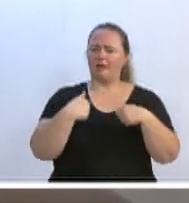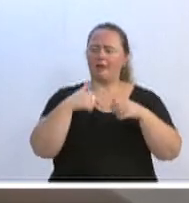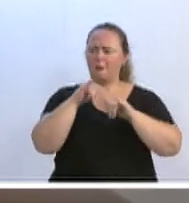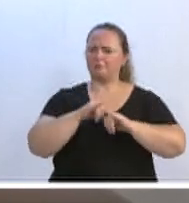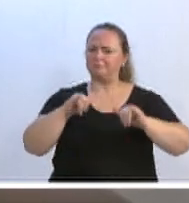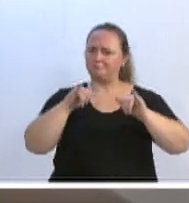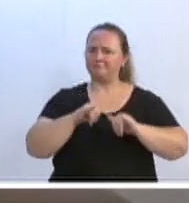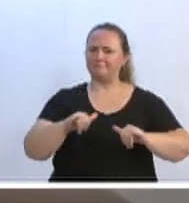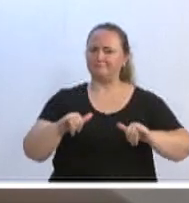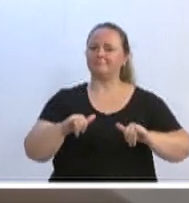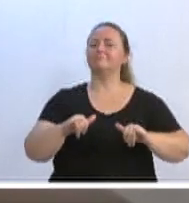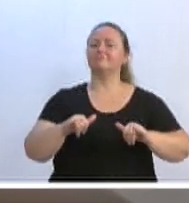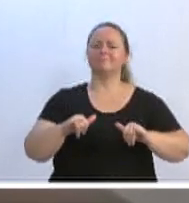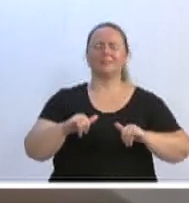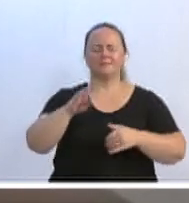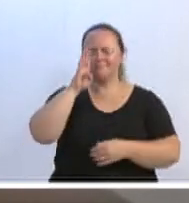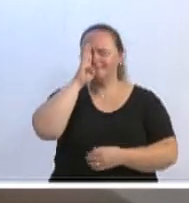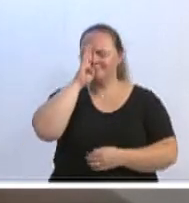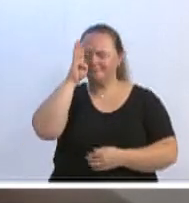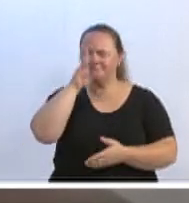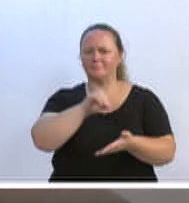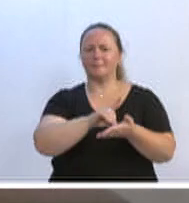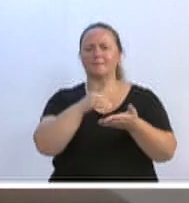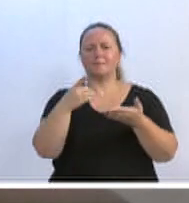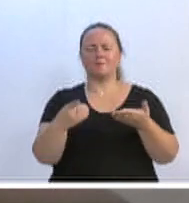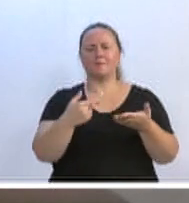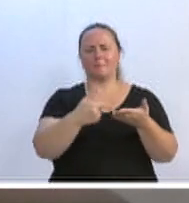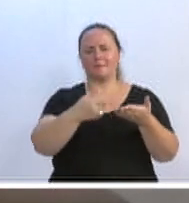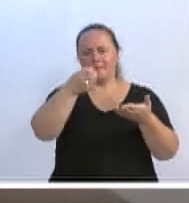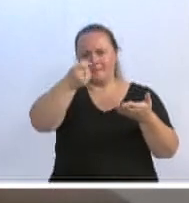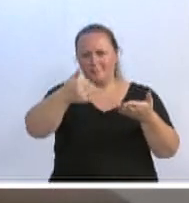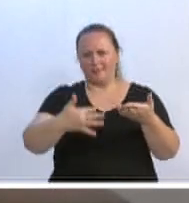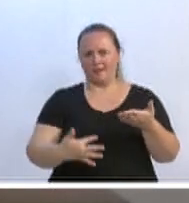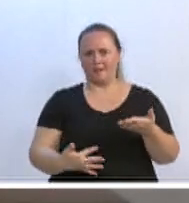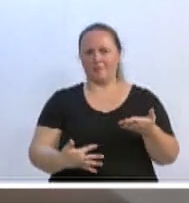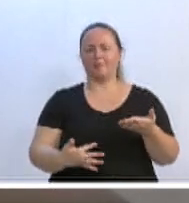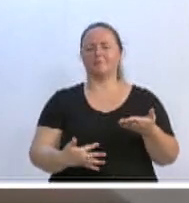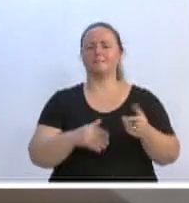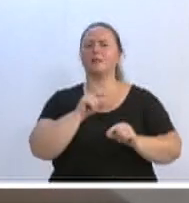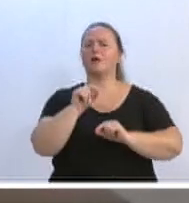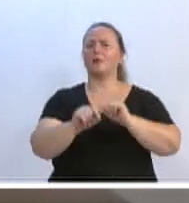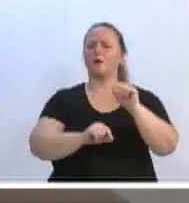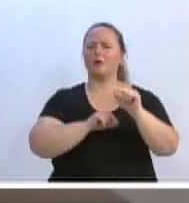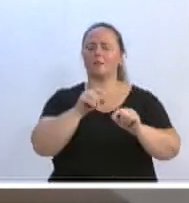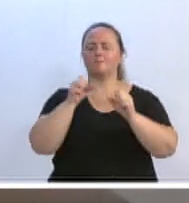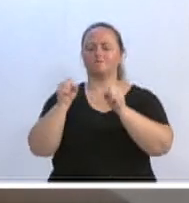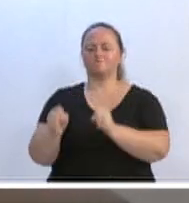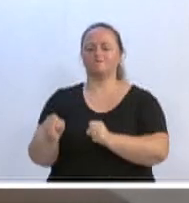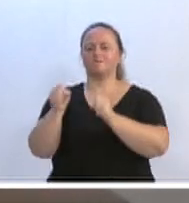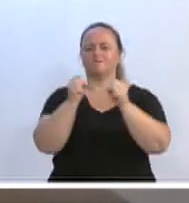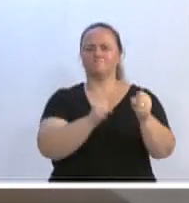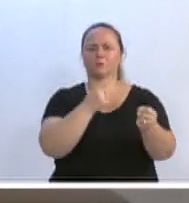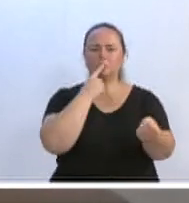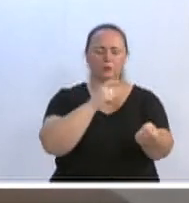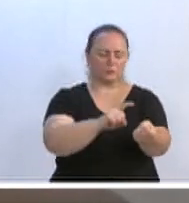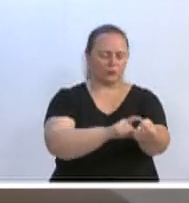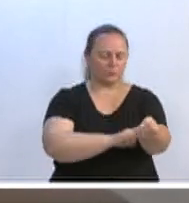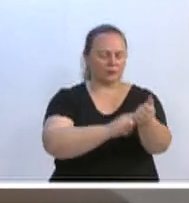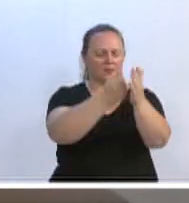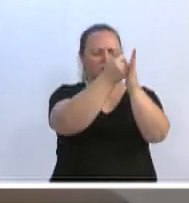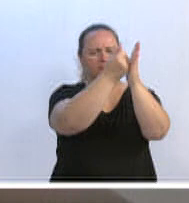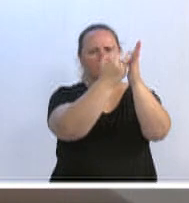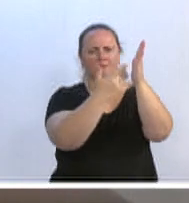sem nenhum receio. A maior doutrina bíblica é o poder do sangue. O poder do sangue de